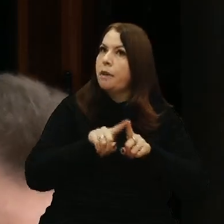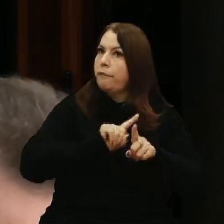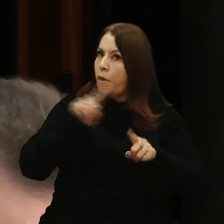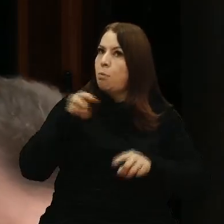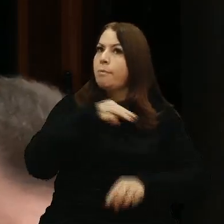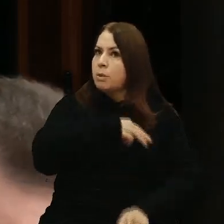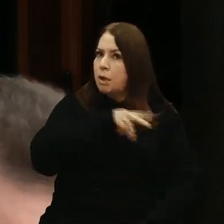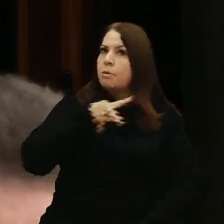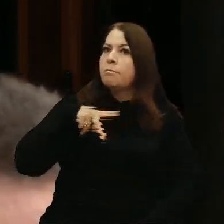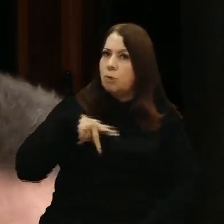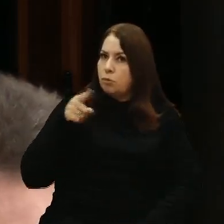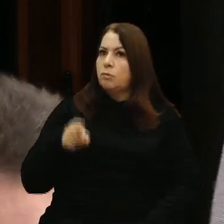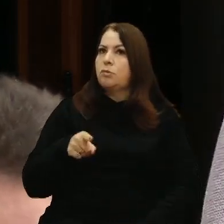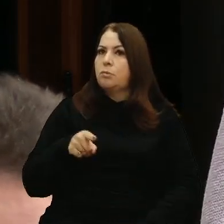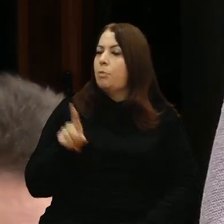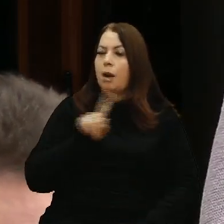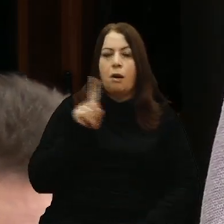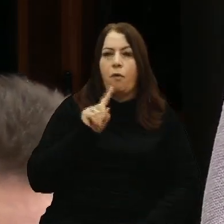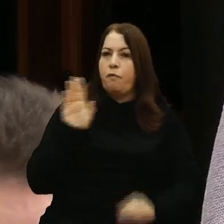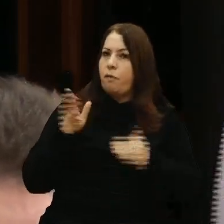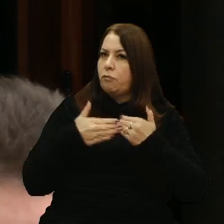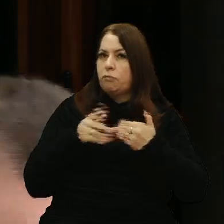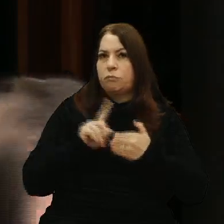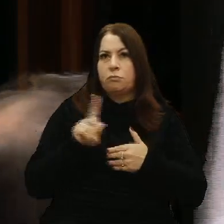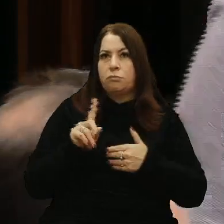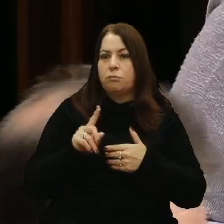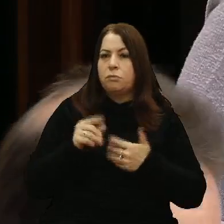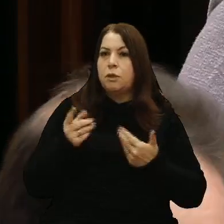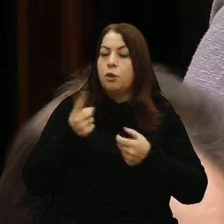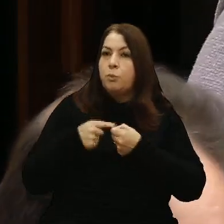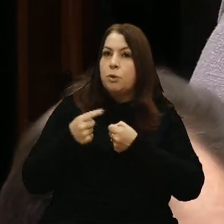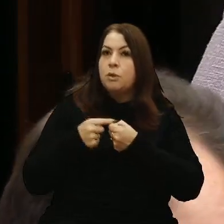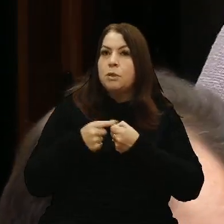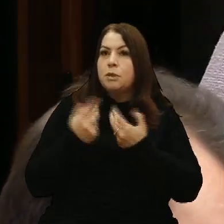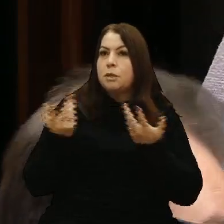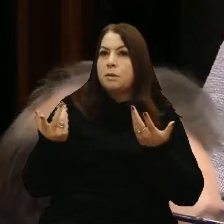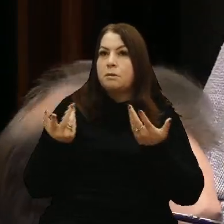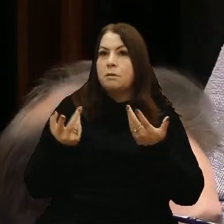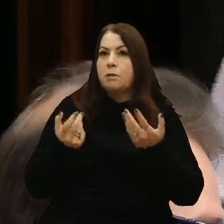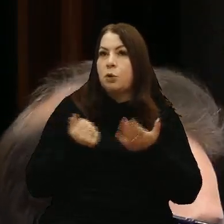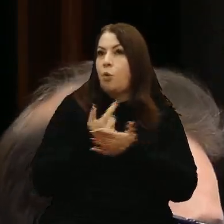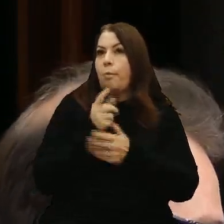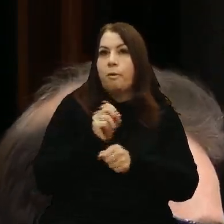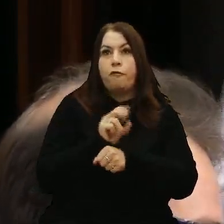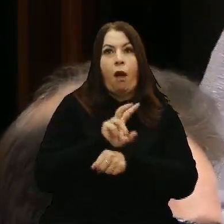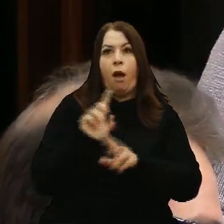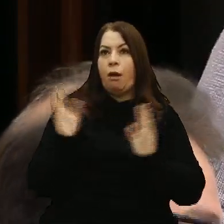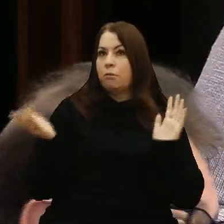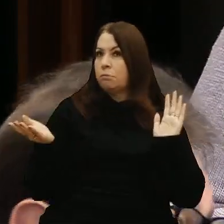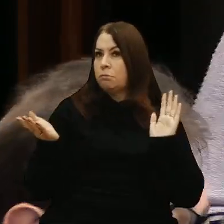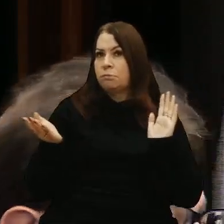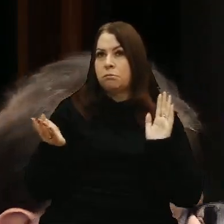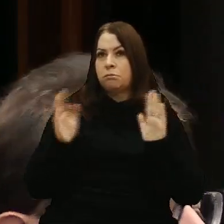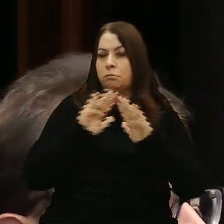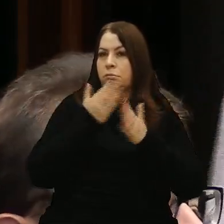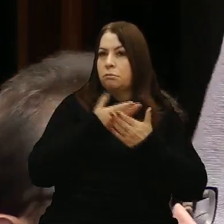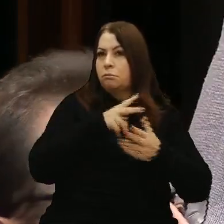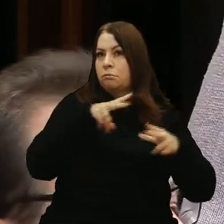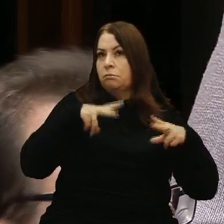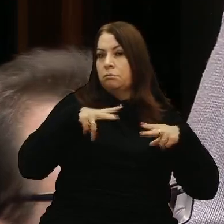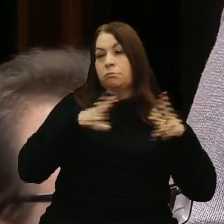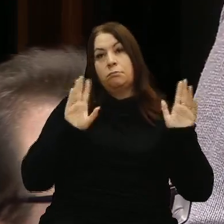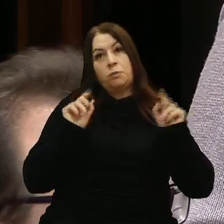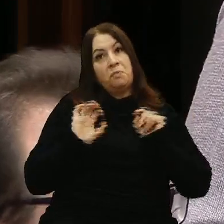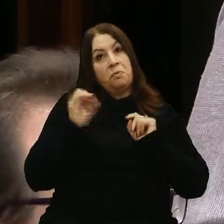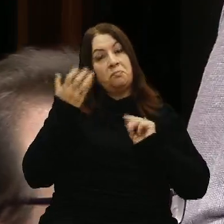Ministério Público para que não feche. E aí o município que compre vaga na rede privada. Daqui a pouco vai ser o que